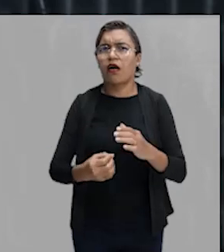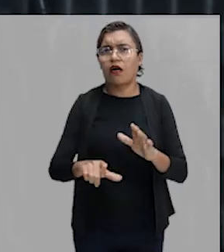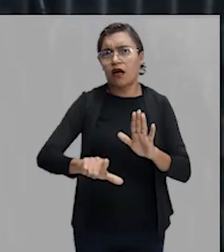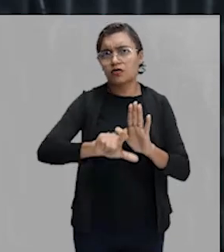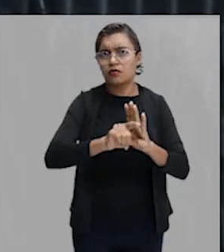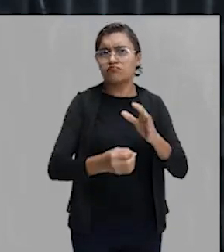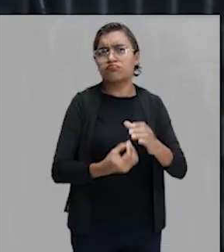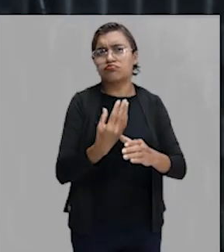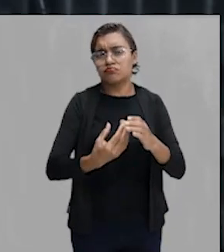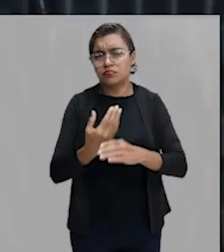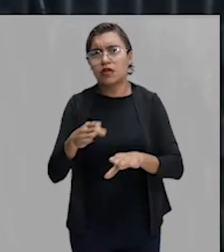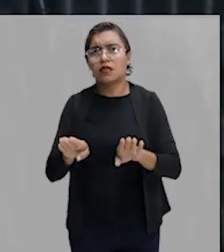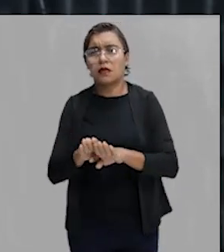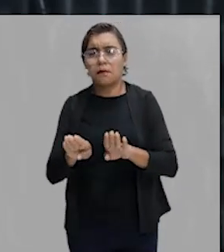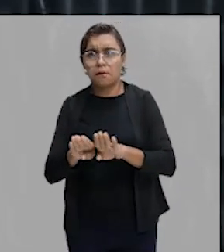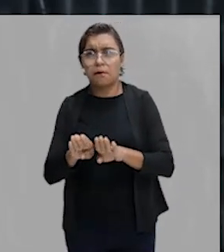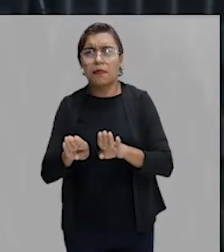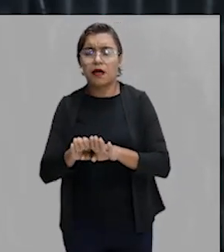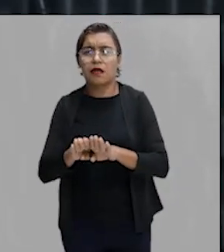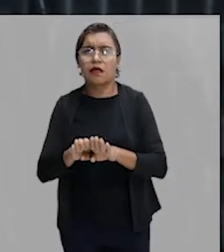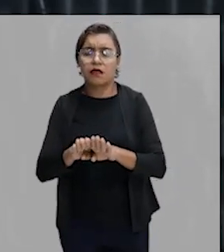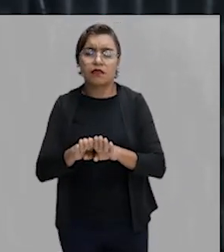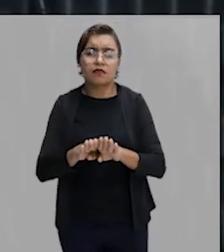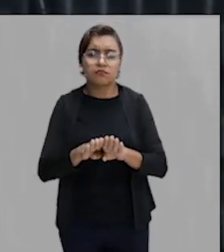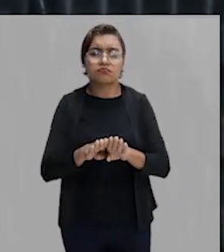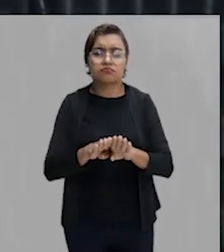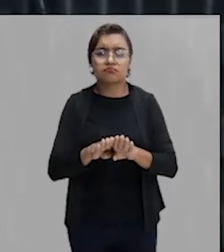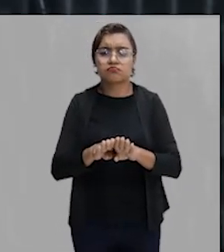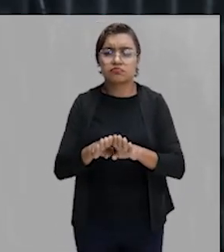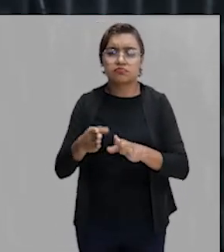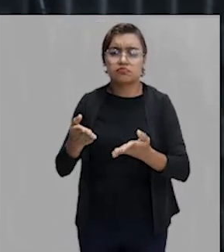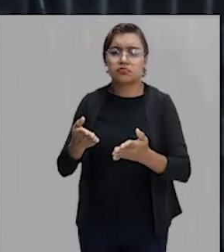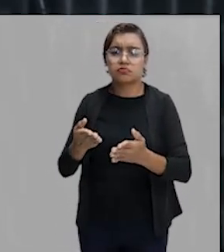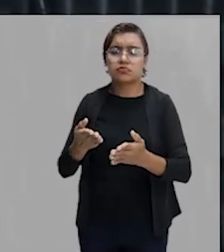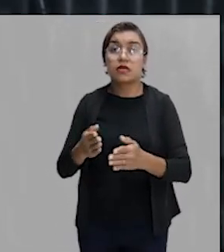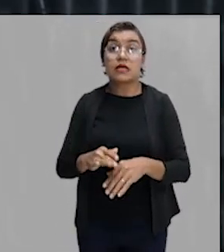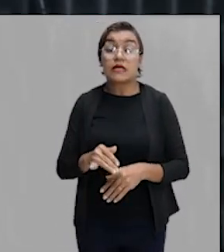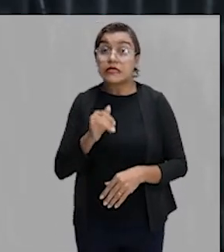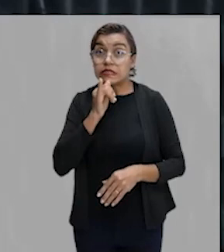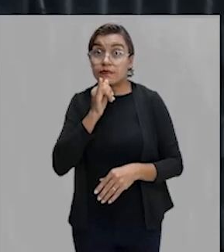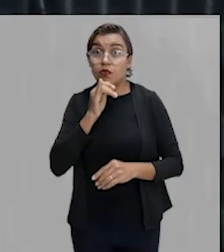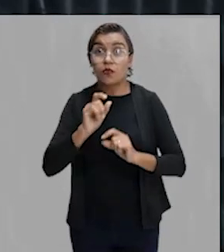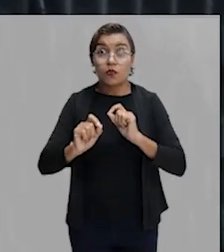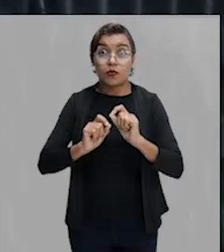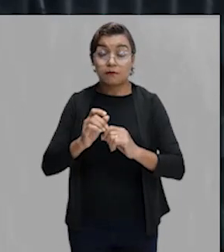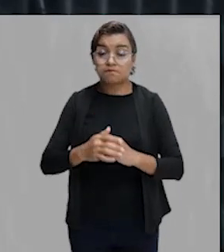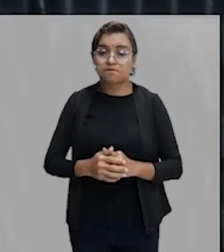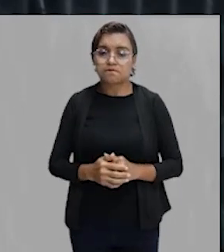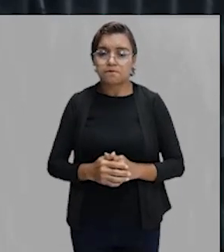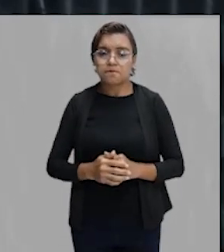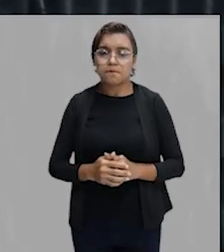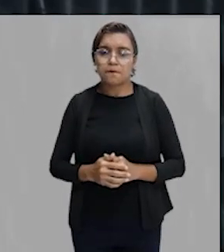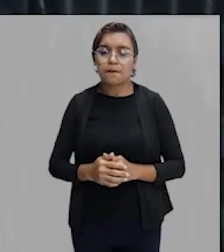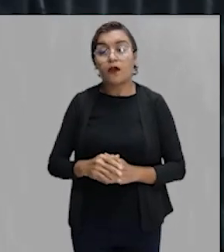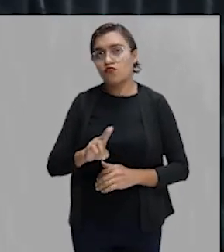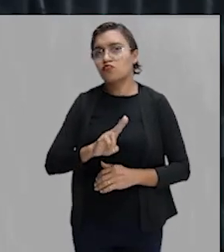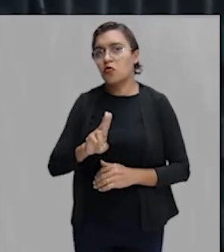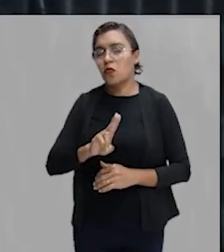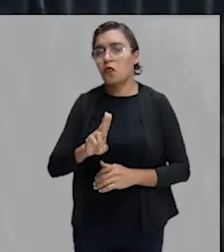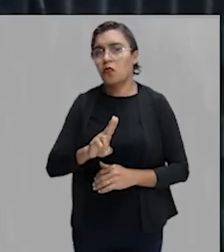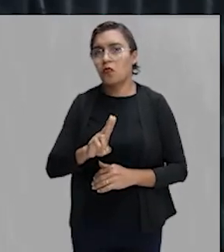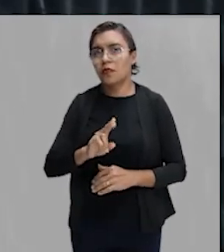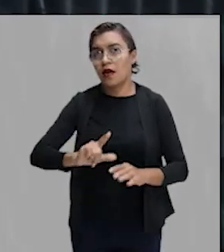aprovadas. E elas também são popularmente chamadas de leis segregacionistas. Esse é o nome mais comum, tá? As